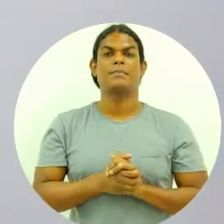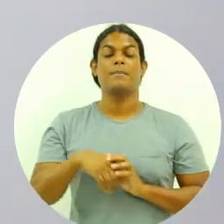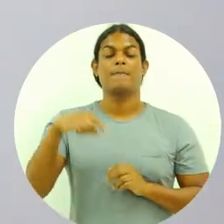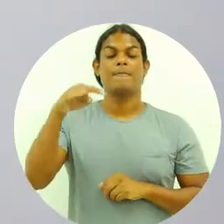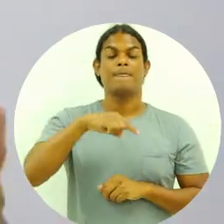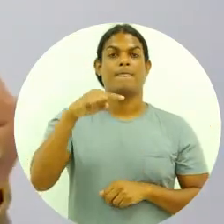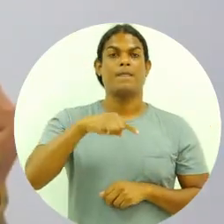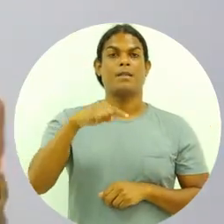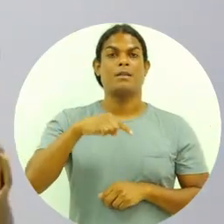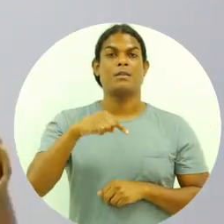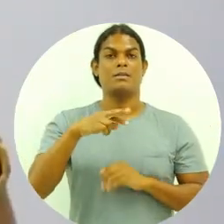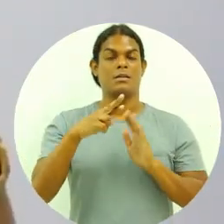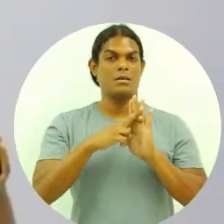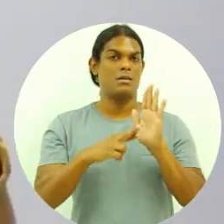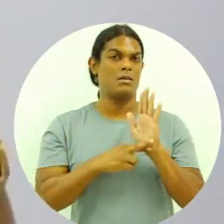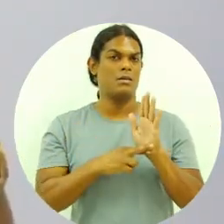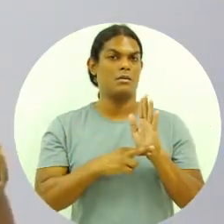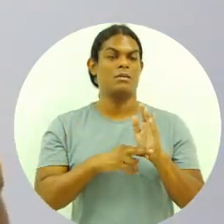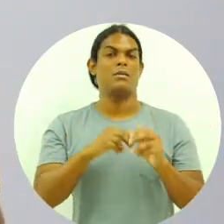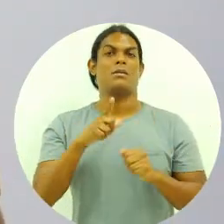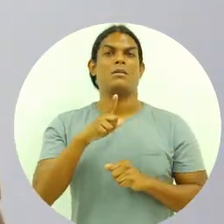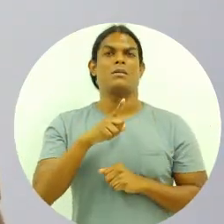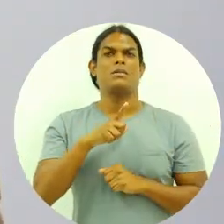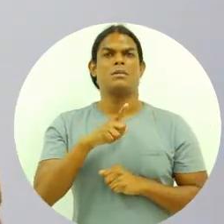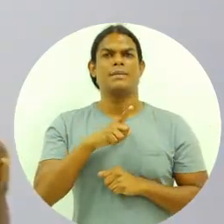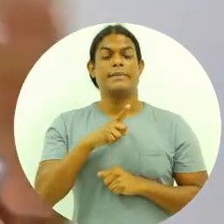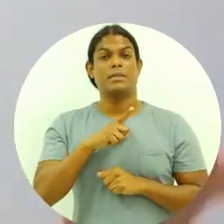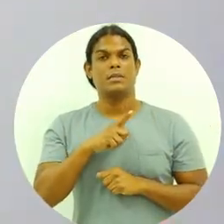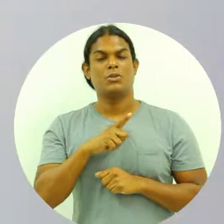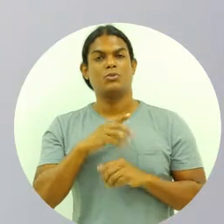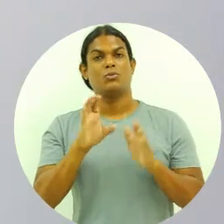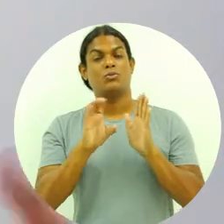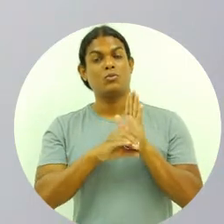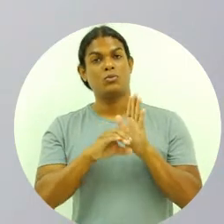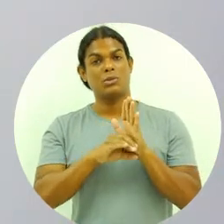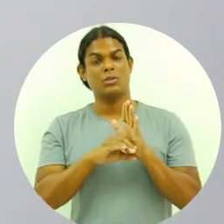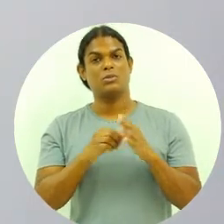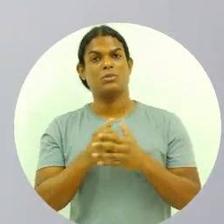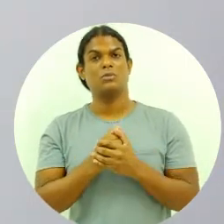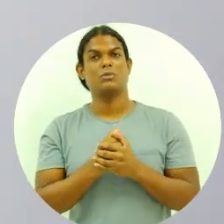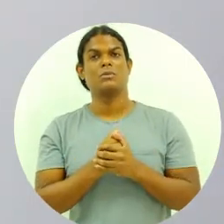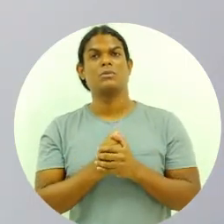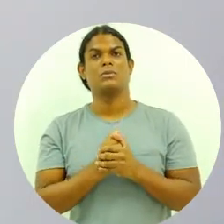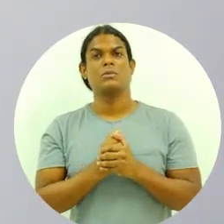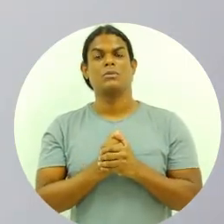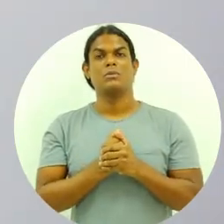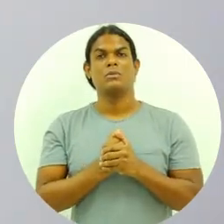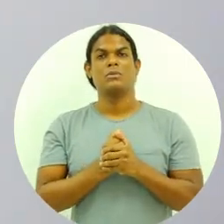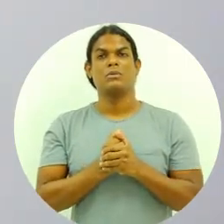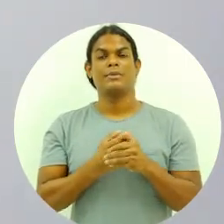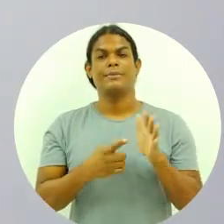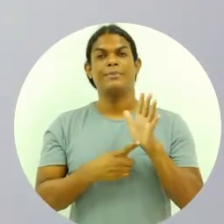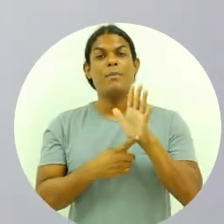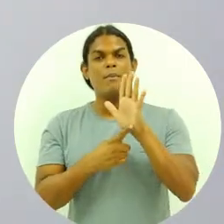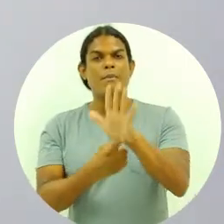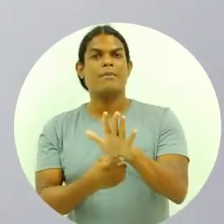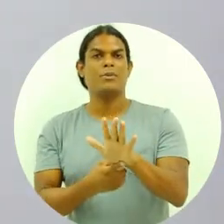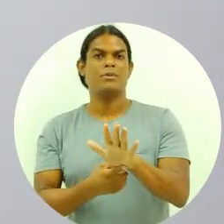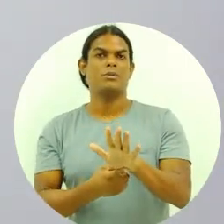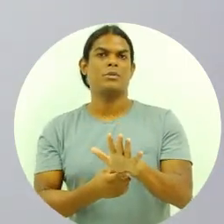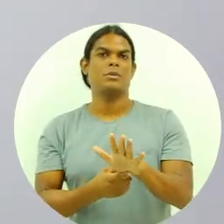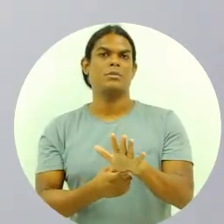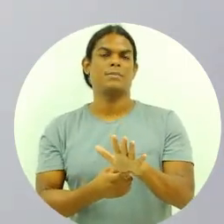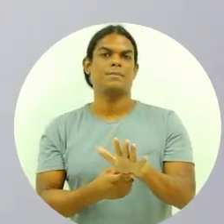verdade, ele tem um contexto até de garantia, porque você vendo a motivação do ato, você pode